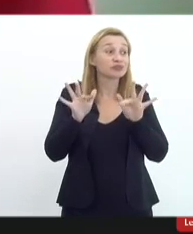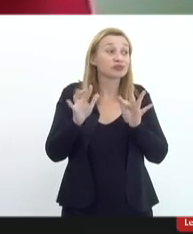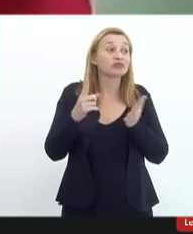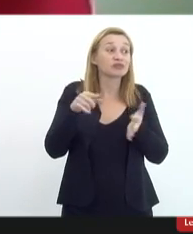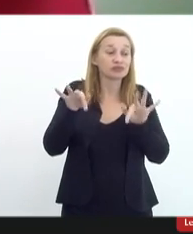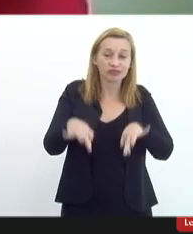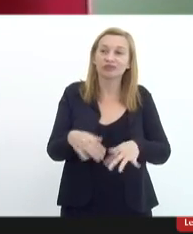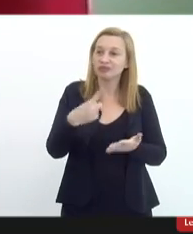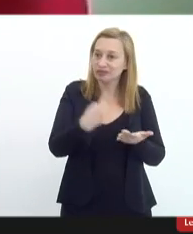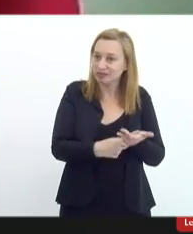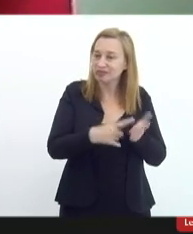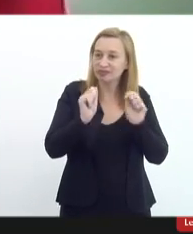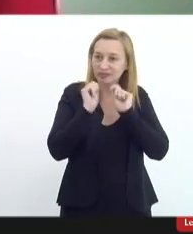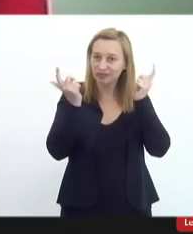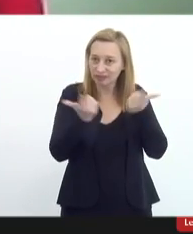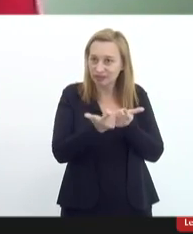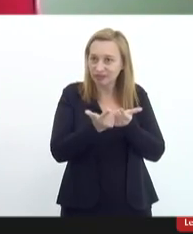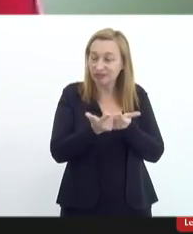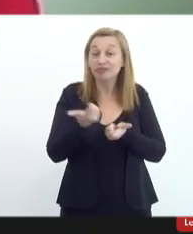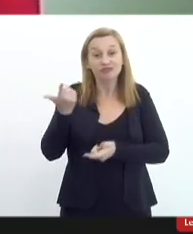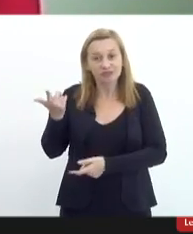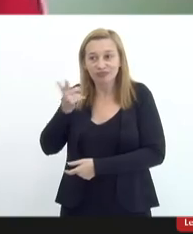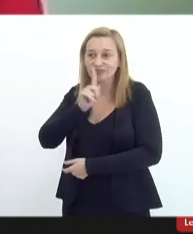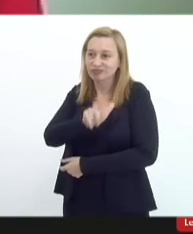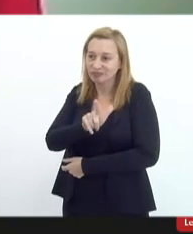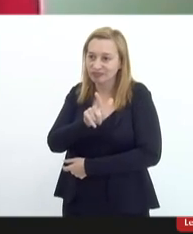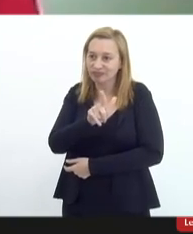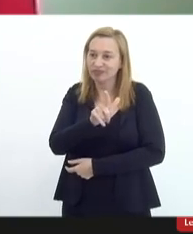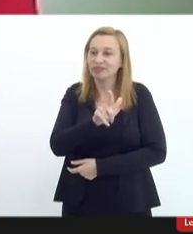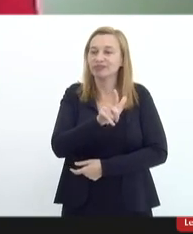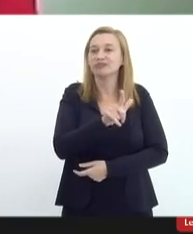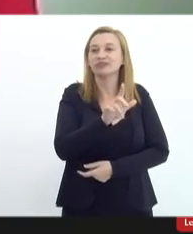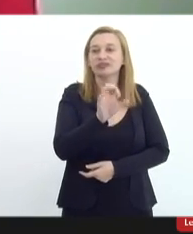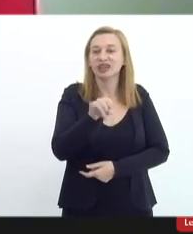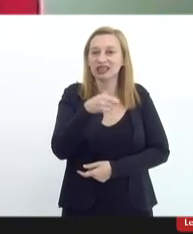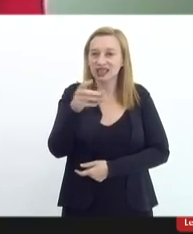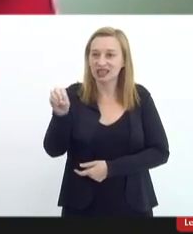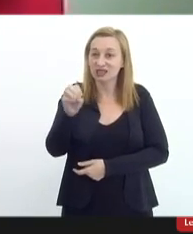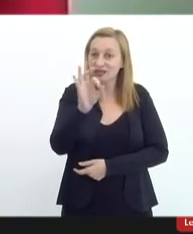nessa Assembleia Legislativa quando conseguimos a adesão